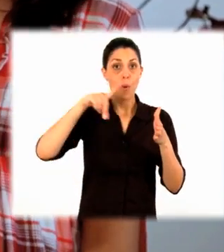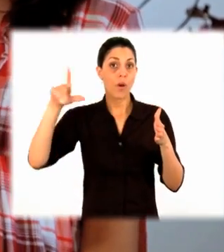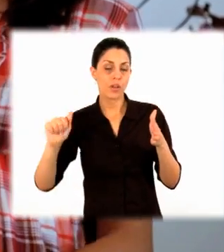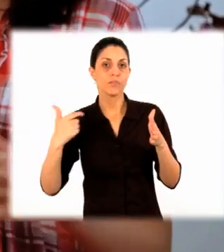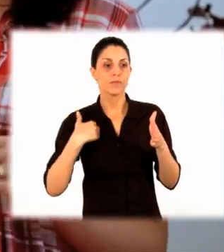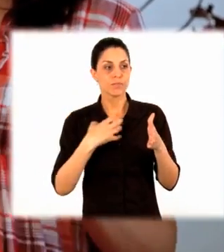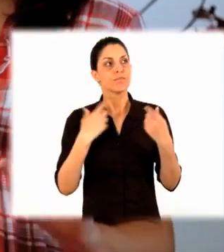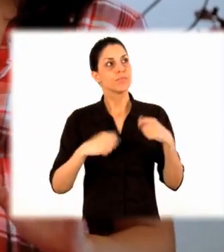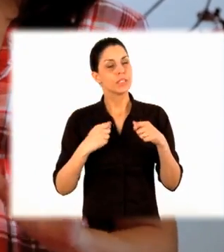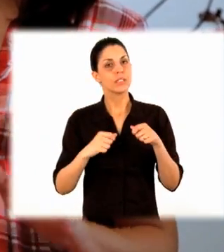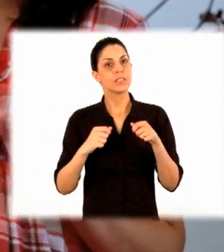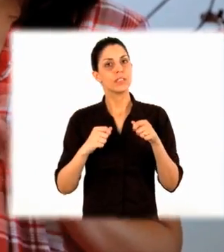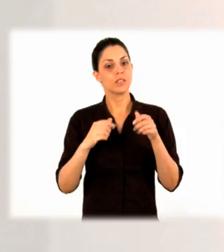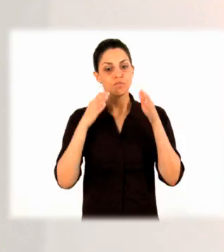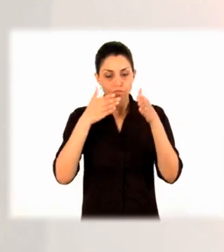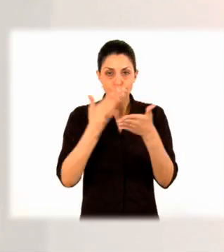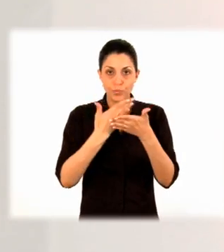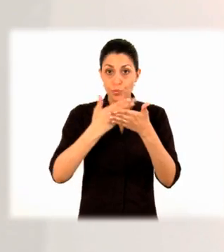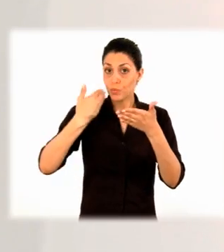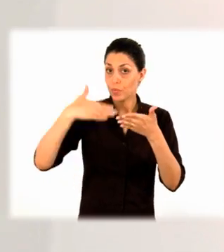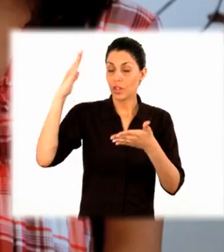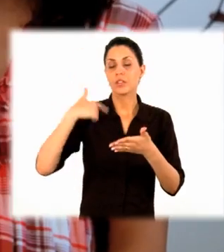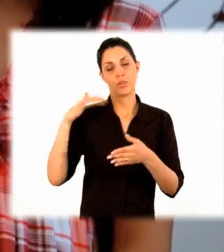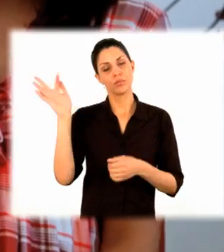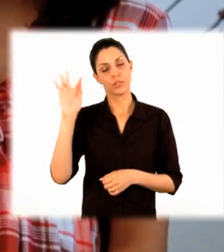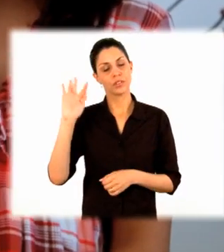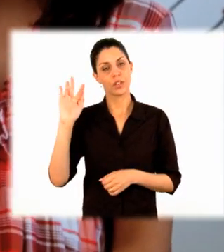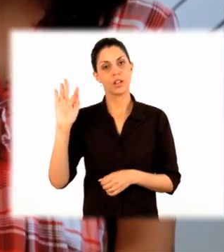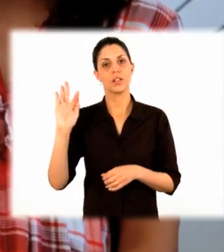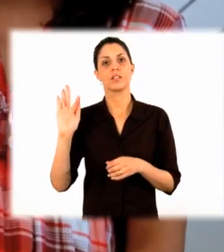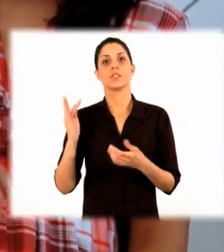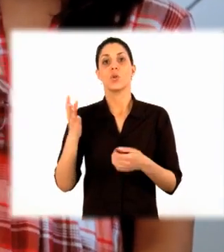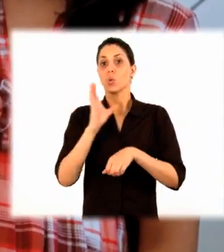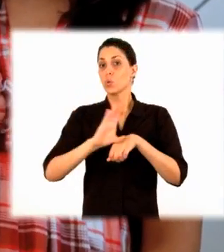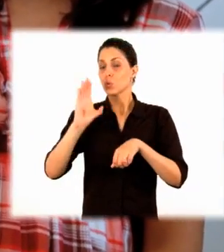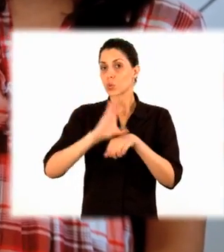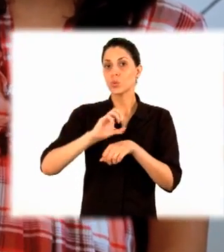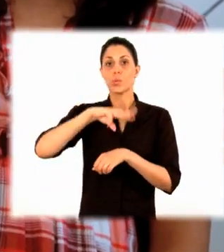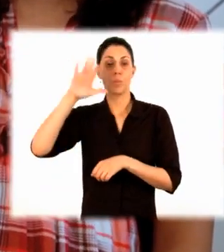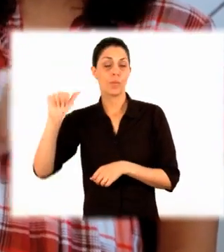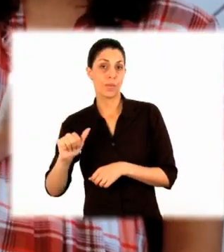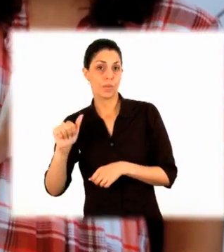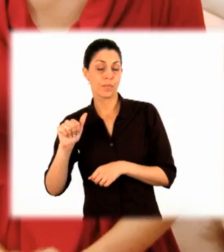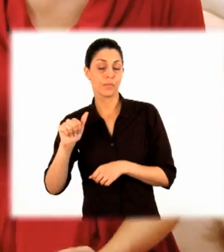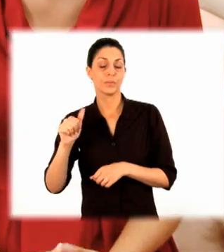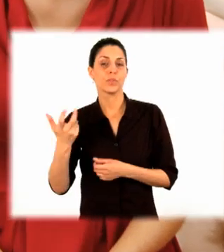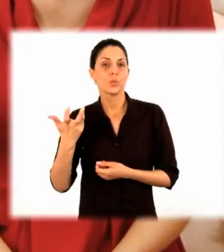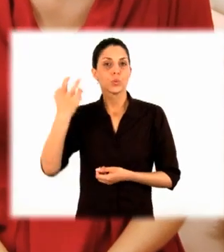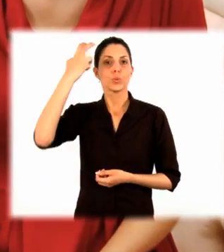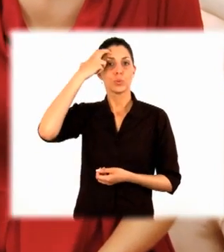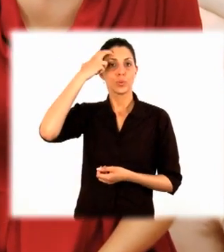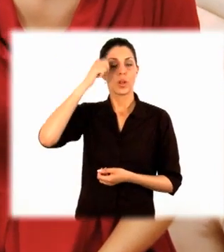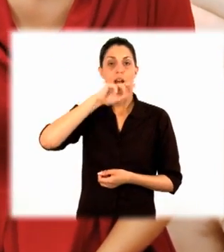moda na minha mão, eu senti a necessidade de me especializar. Então eu fiz uma pós-graduação na universidade sobre moda, arte e cultura. Quando a gente já